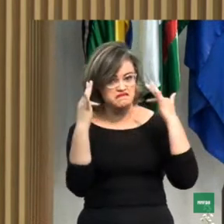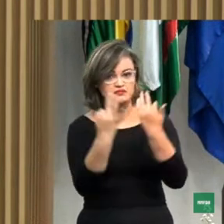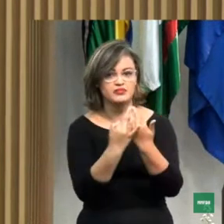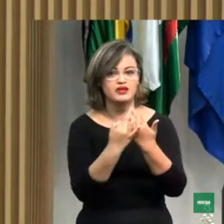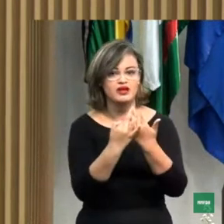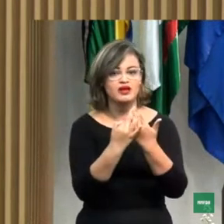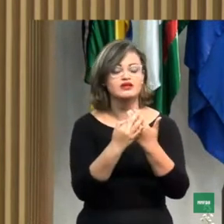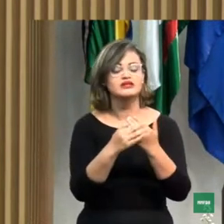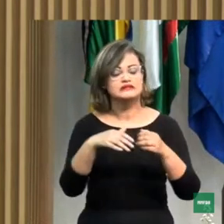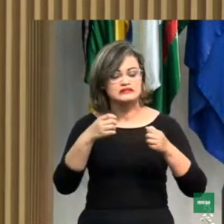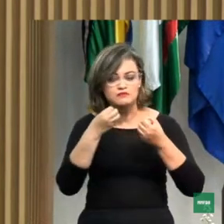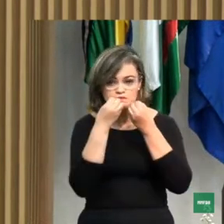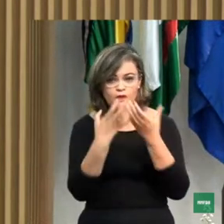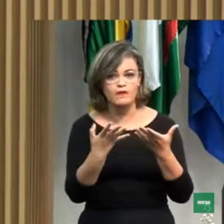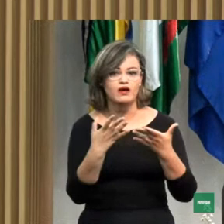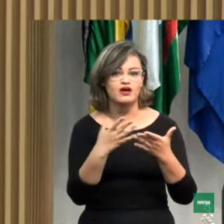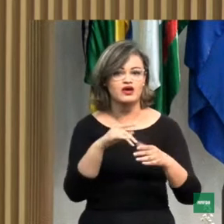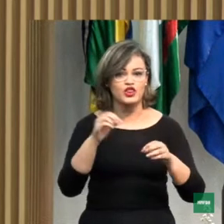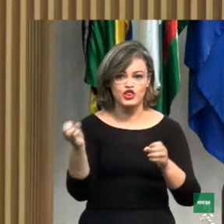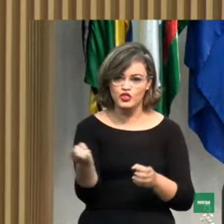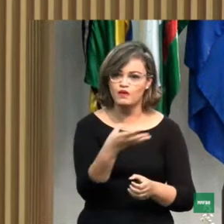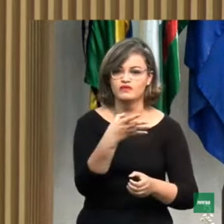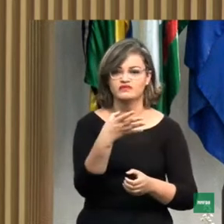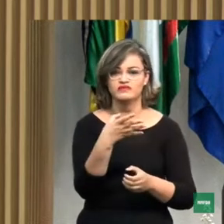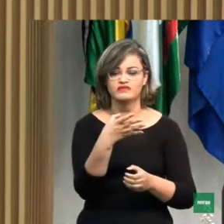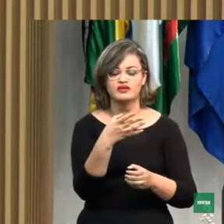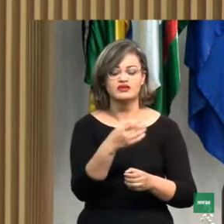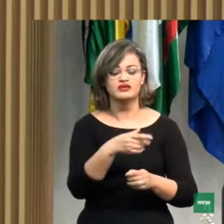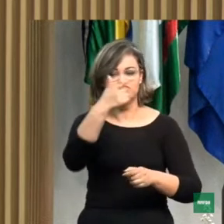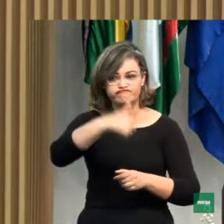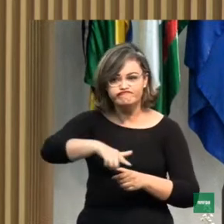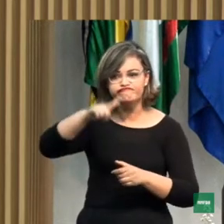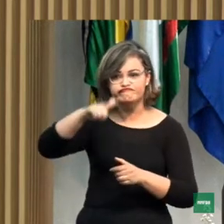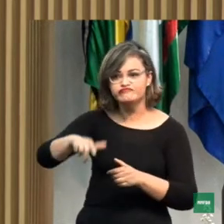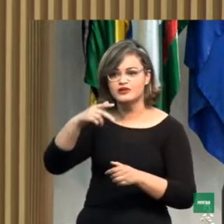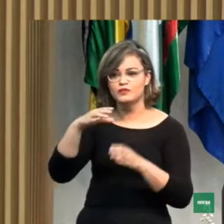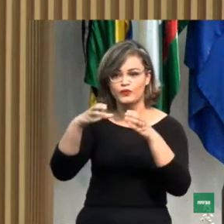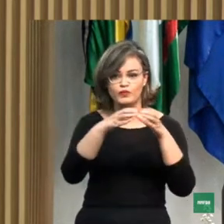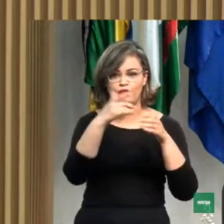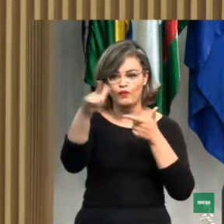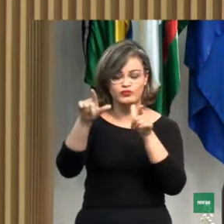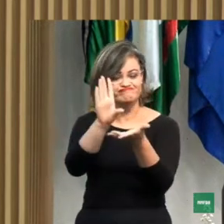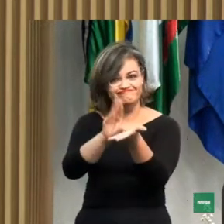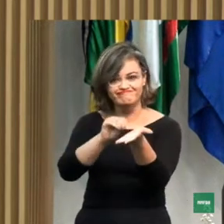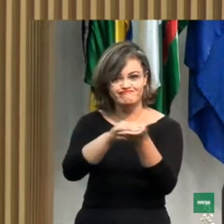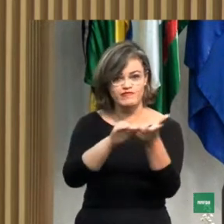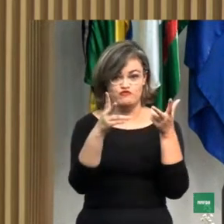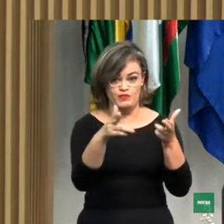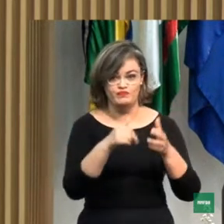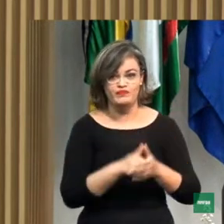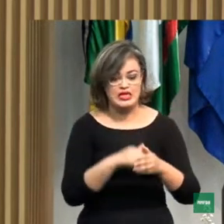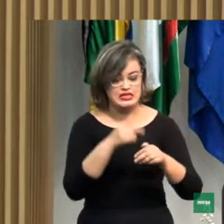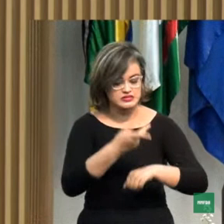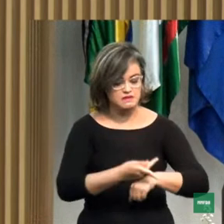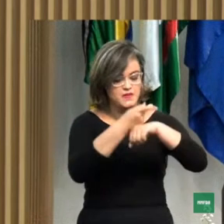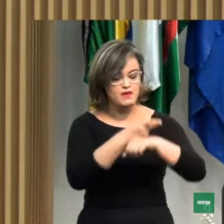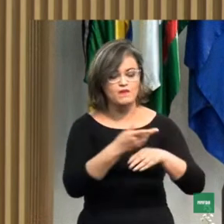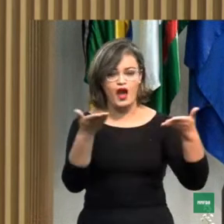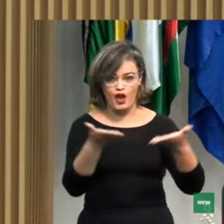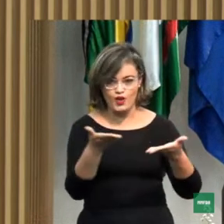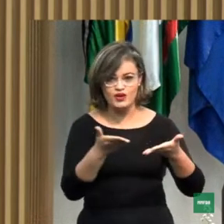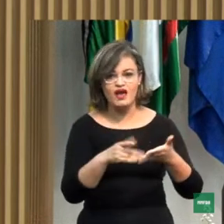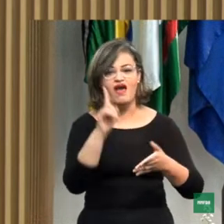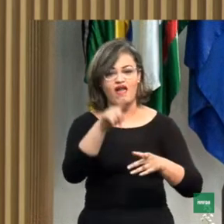eficazes, inovadoras e replicáveis por outras organizações. A premiação é uma das ações do Programa